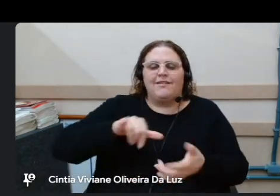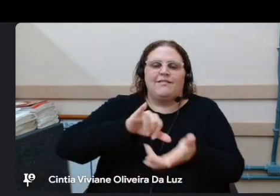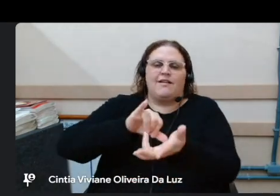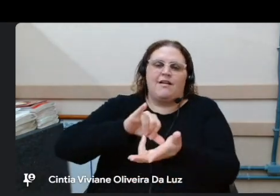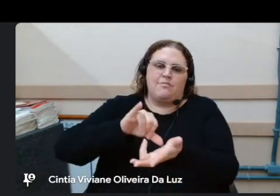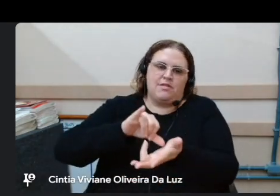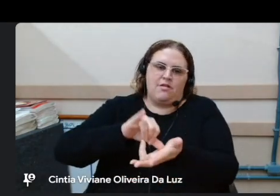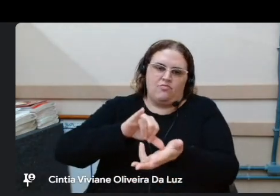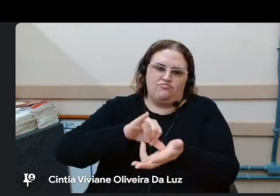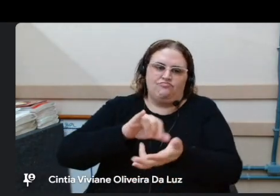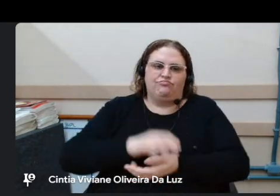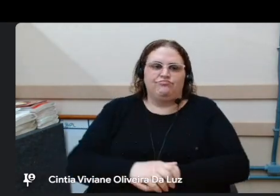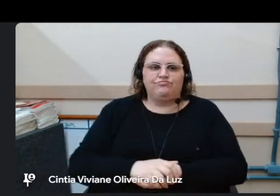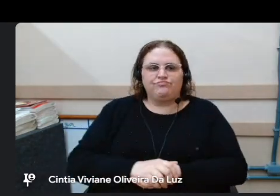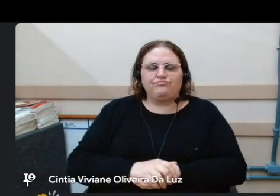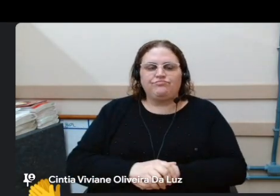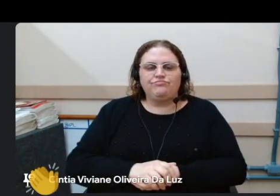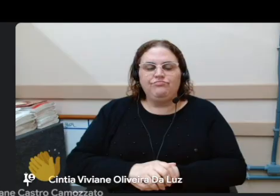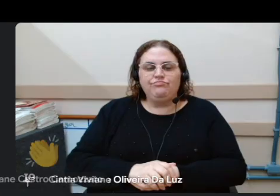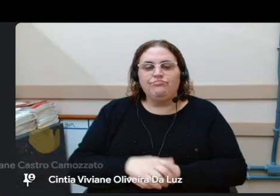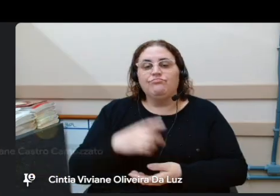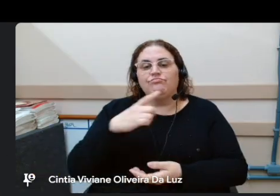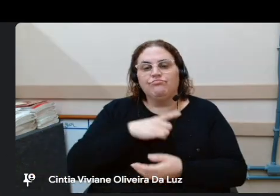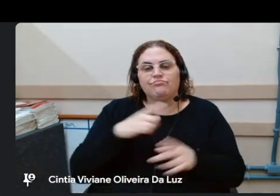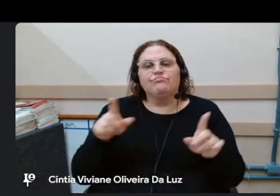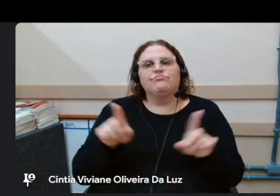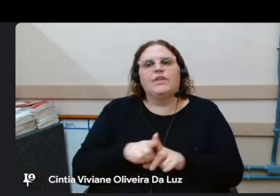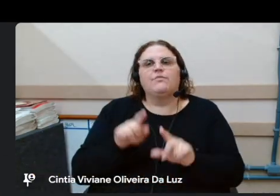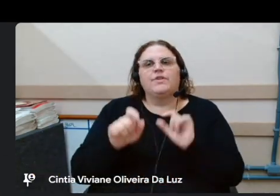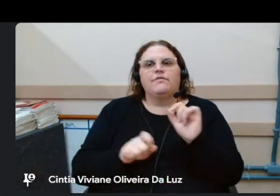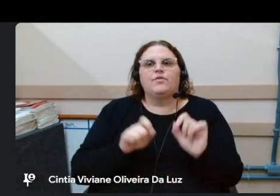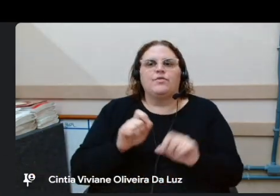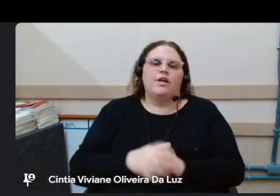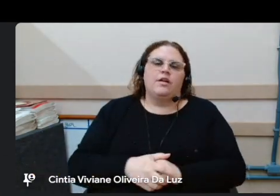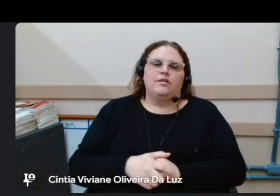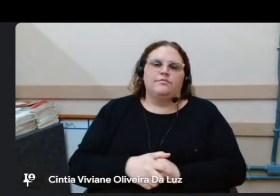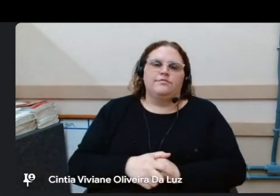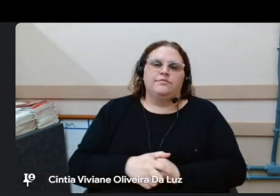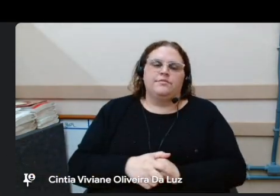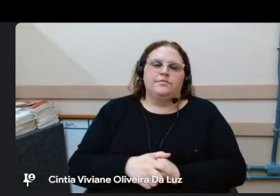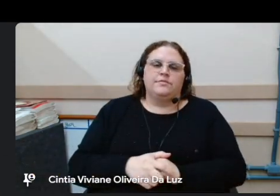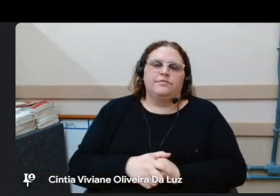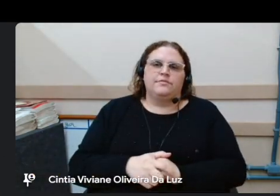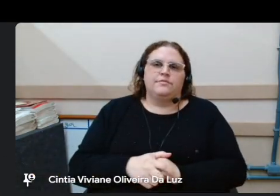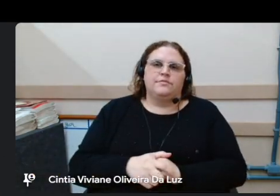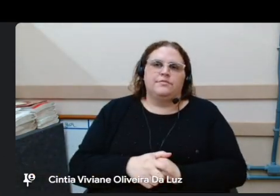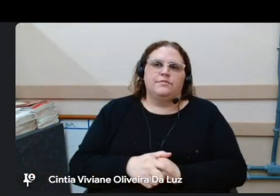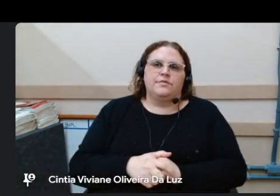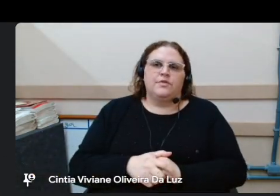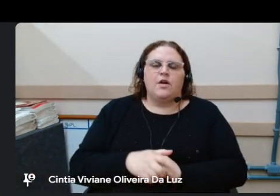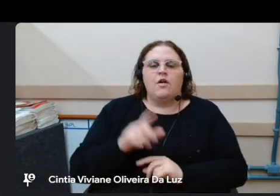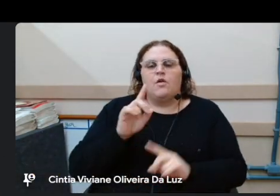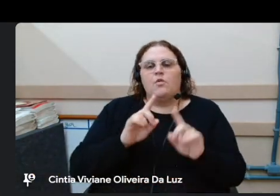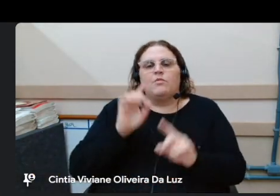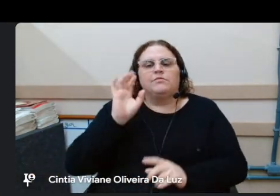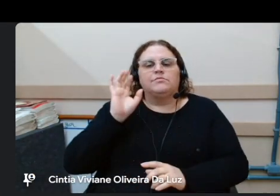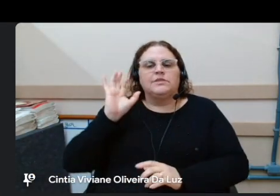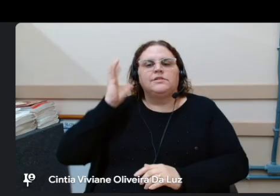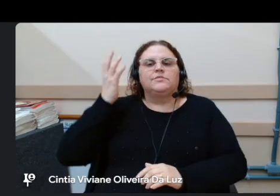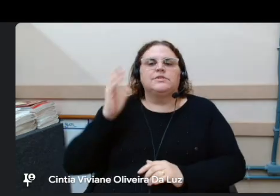trabalharem aqui na capital e e teve um um uma